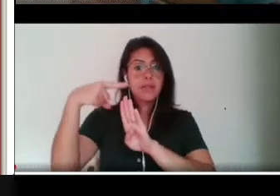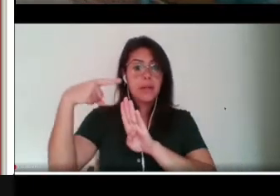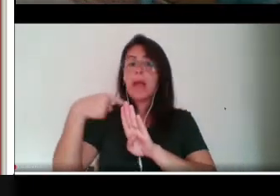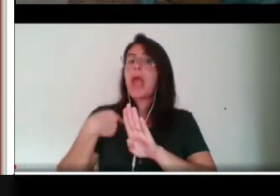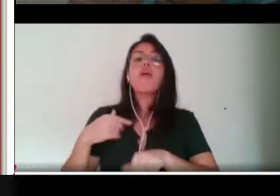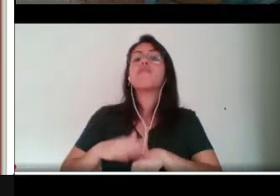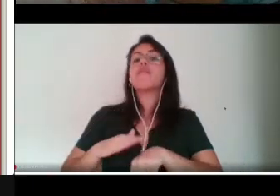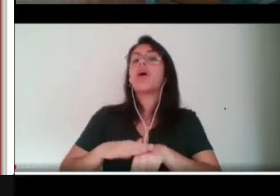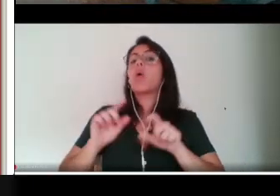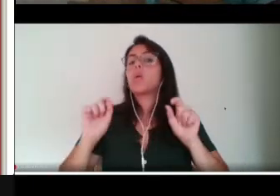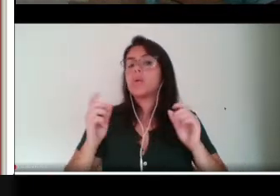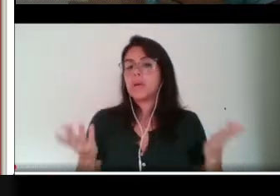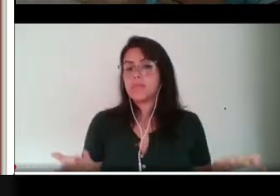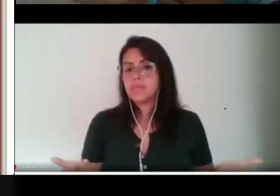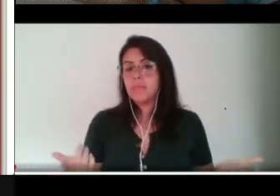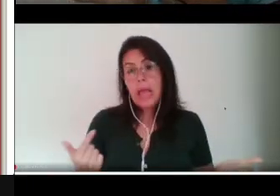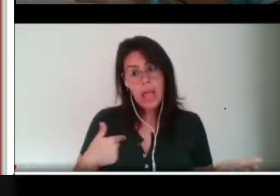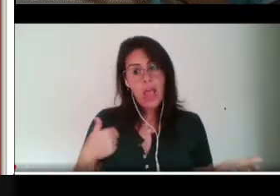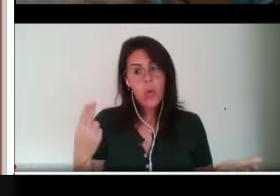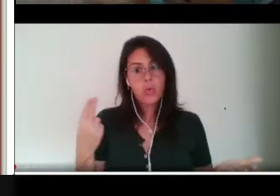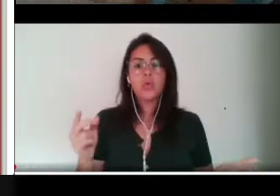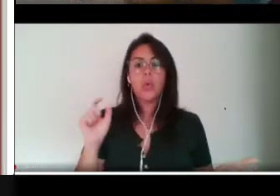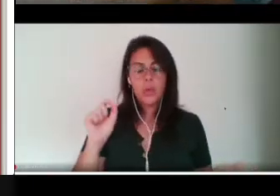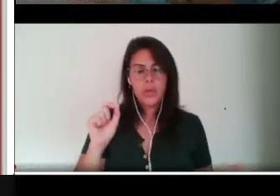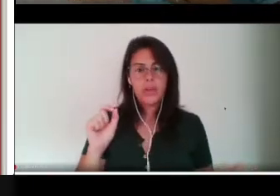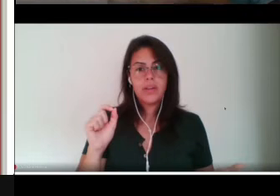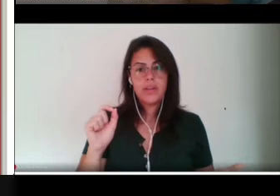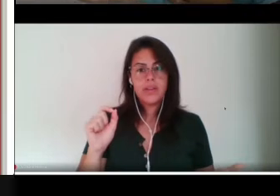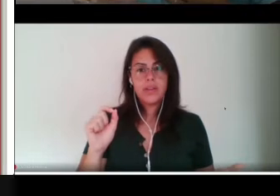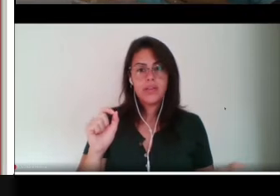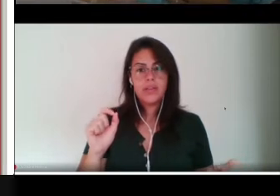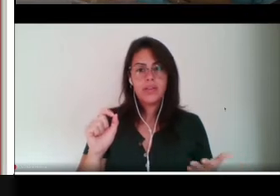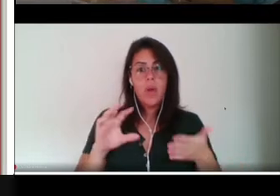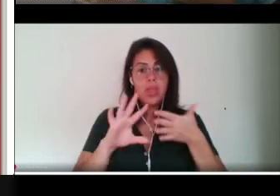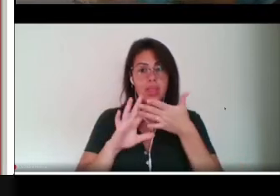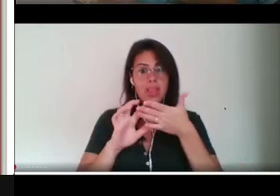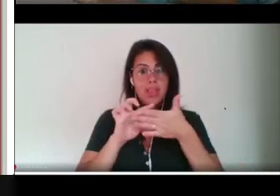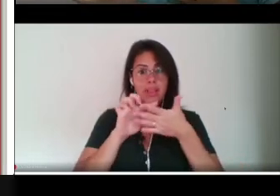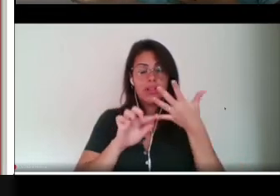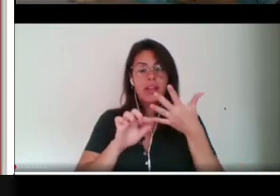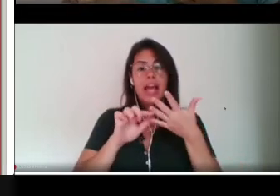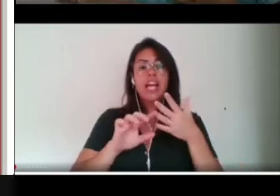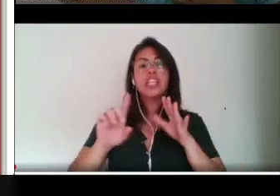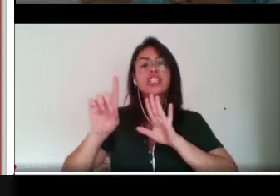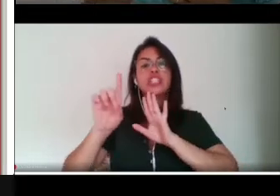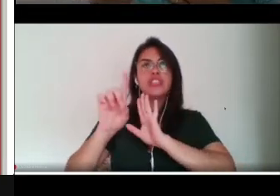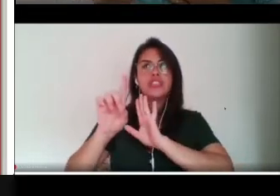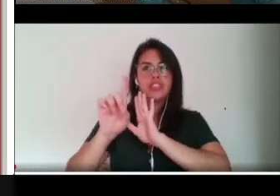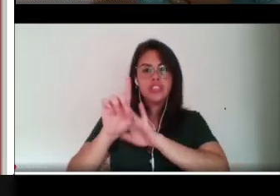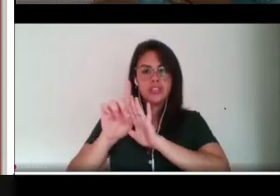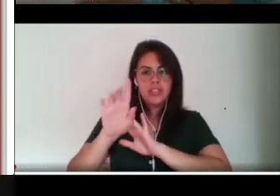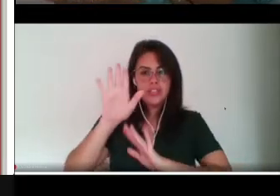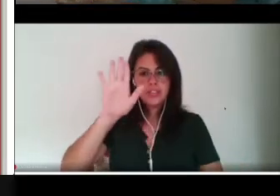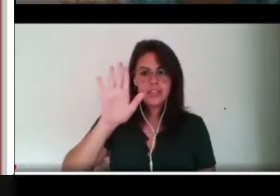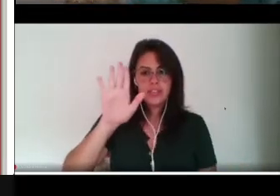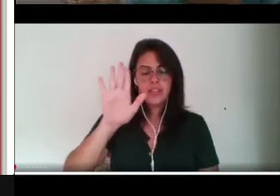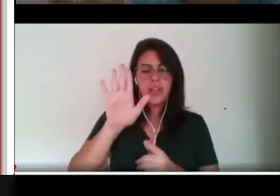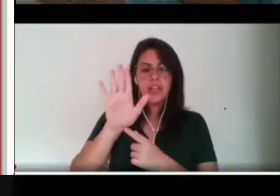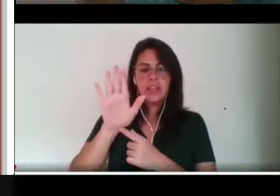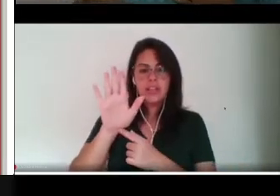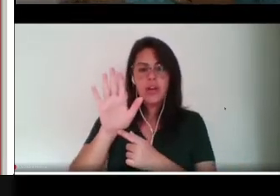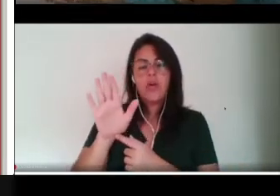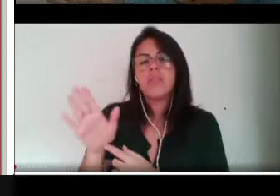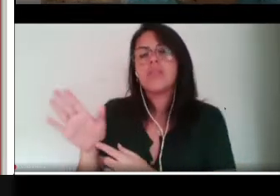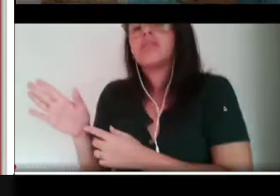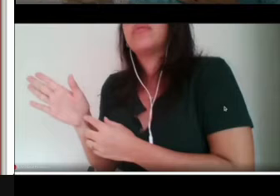assim, tá? Eu pego os meus dedos, coloco na direção de A e giro até B. Quando eu